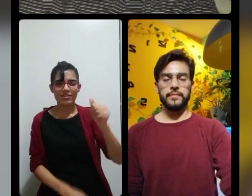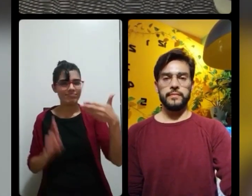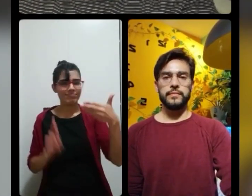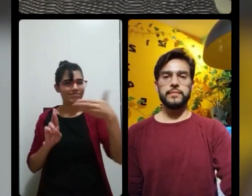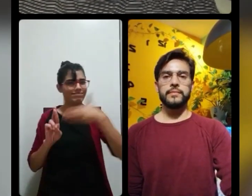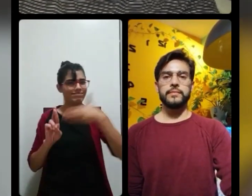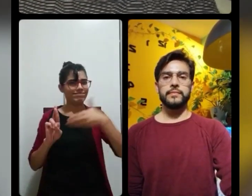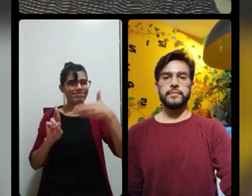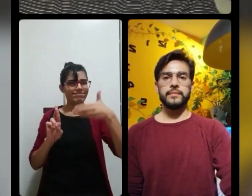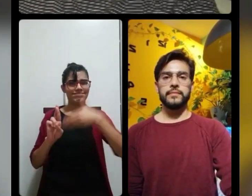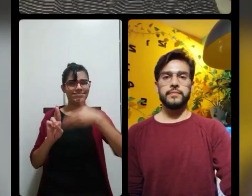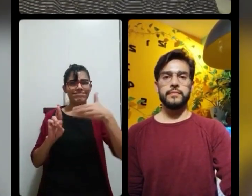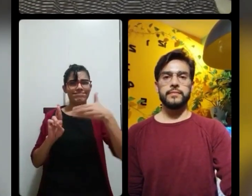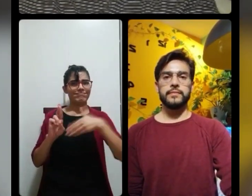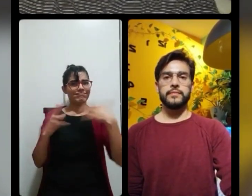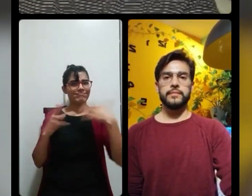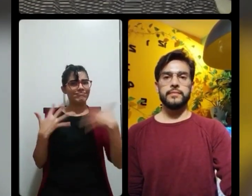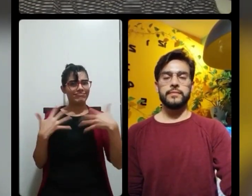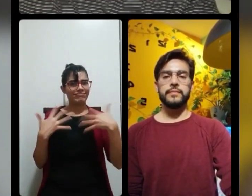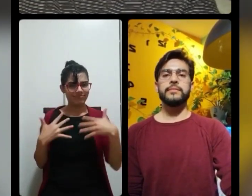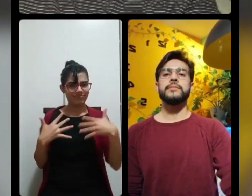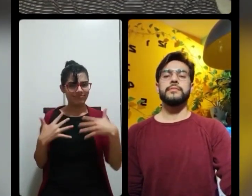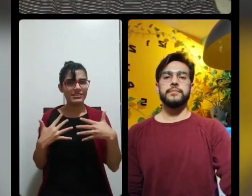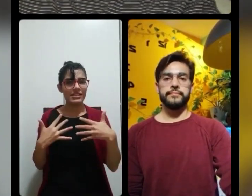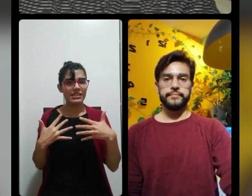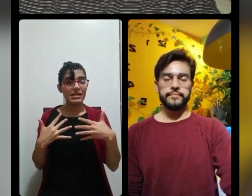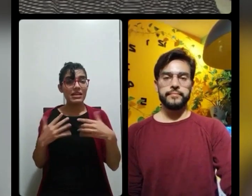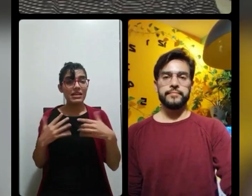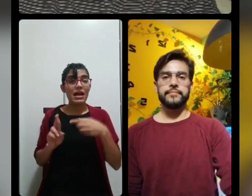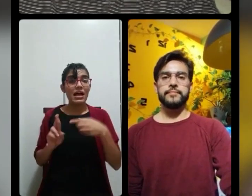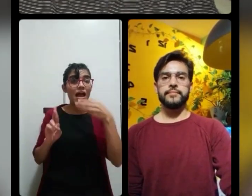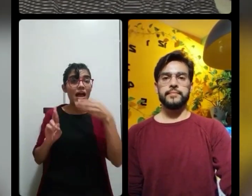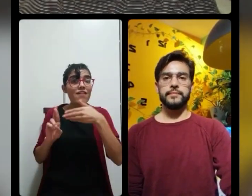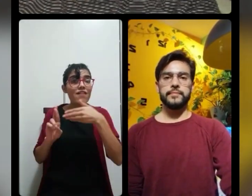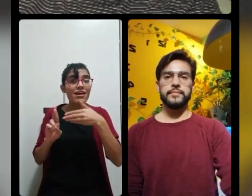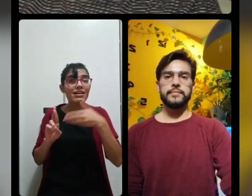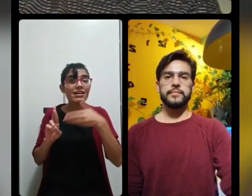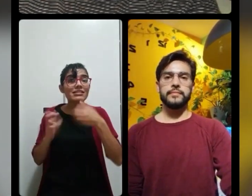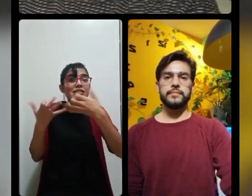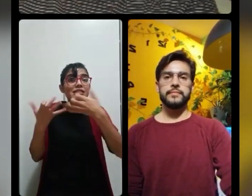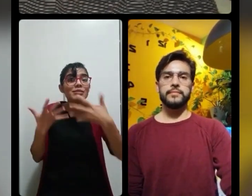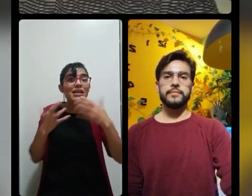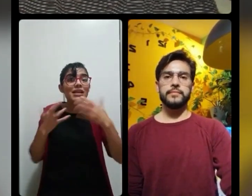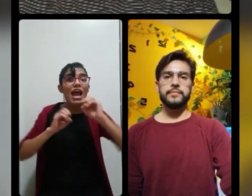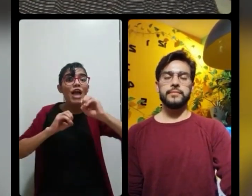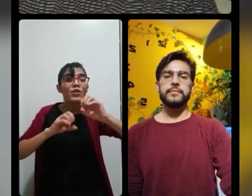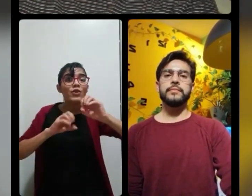a educação é uma forma de libertação, o que caiu sobre ele como uma pedra, como caiu